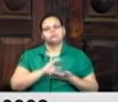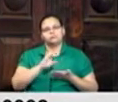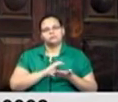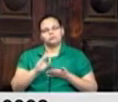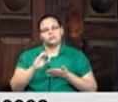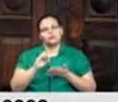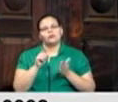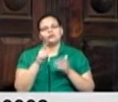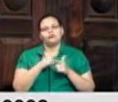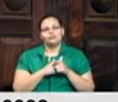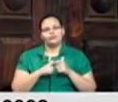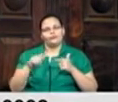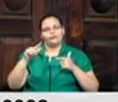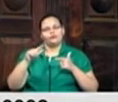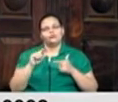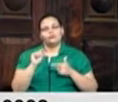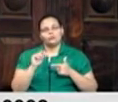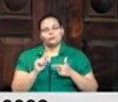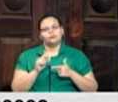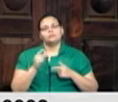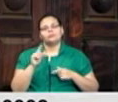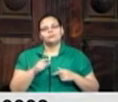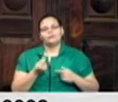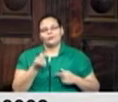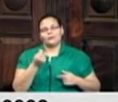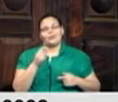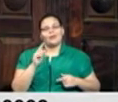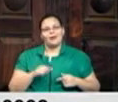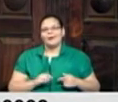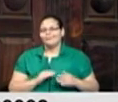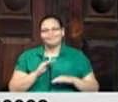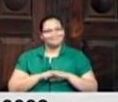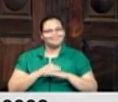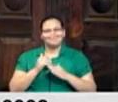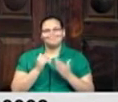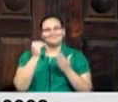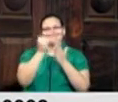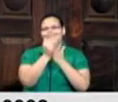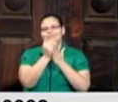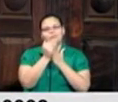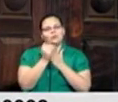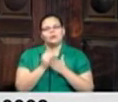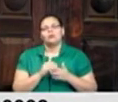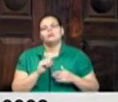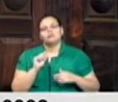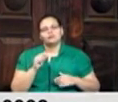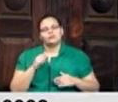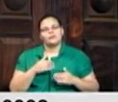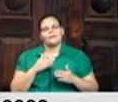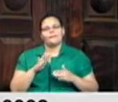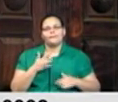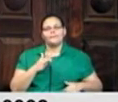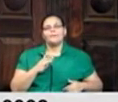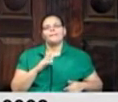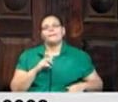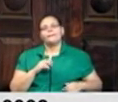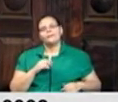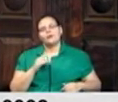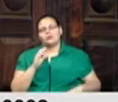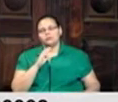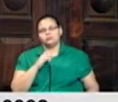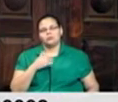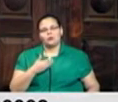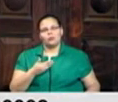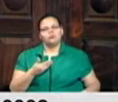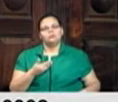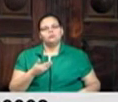líquida ultrapassou o limite prudencial e se aproxima em